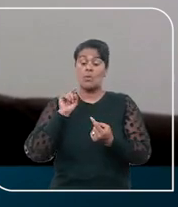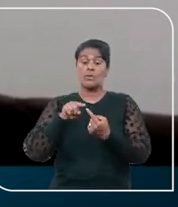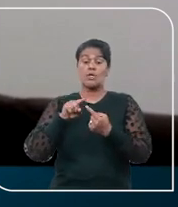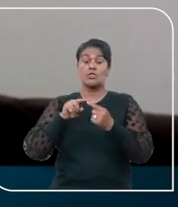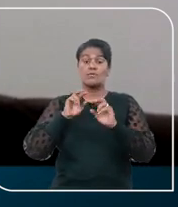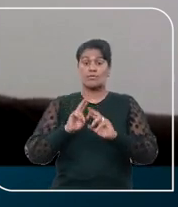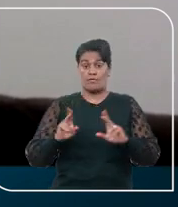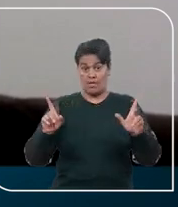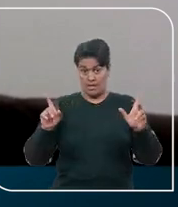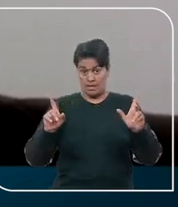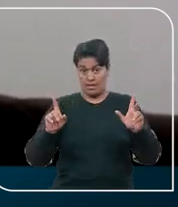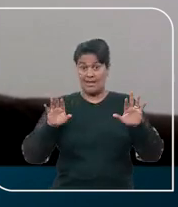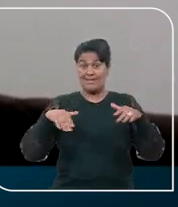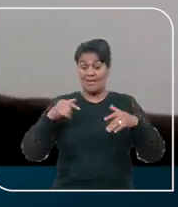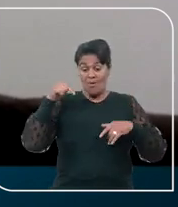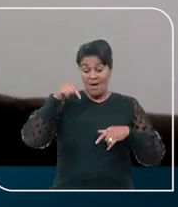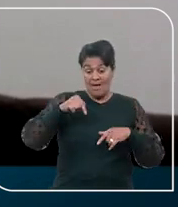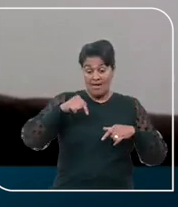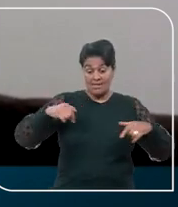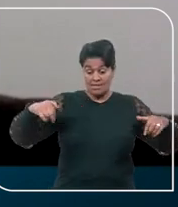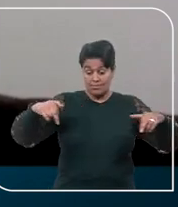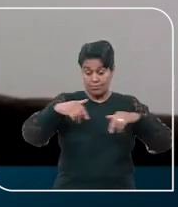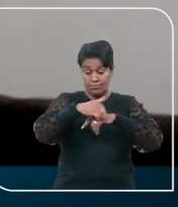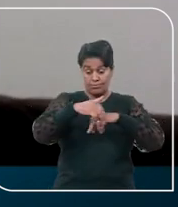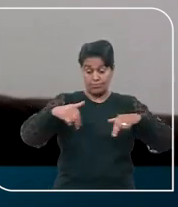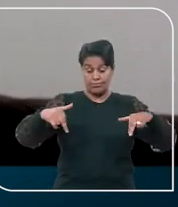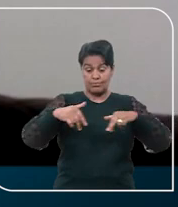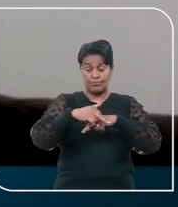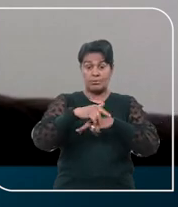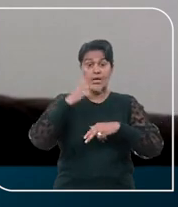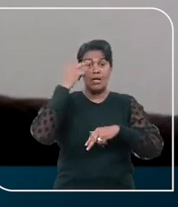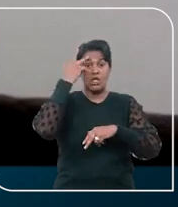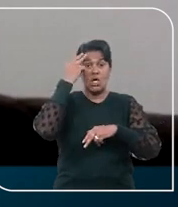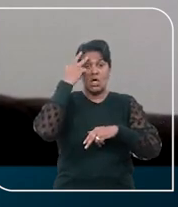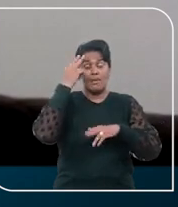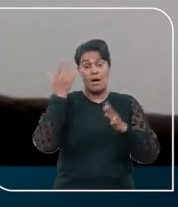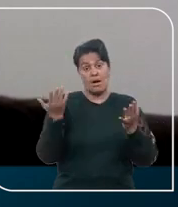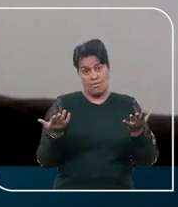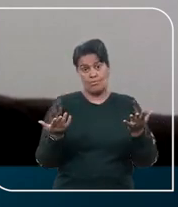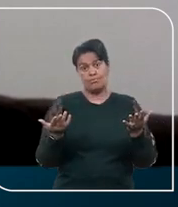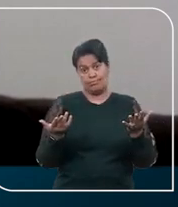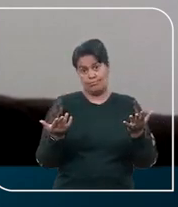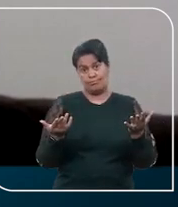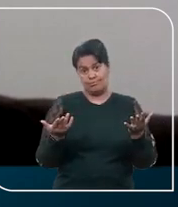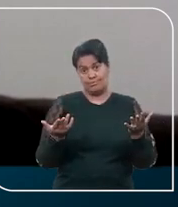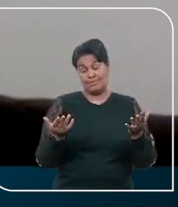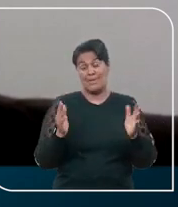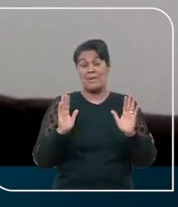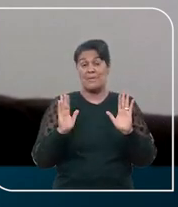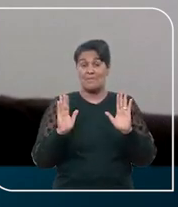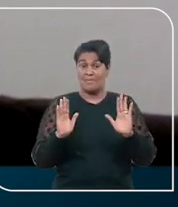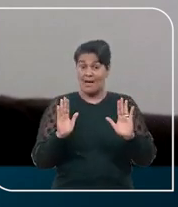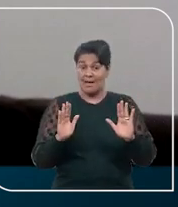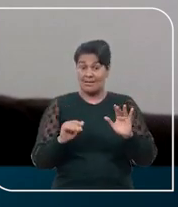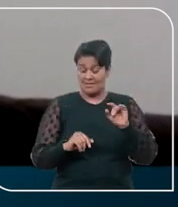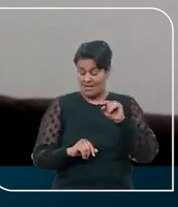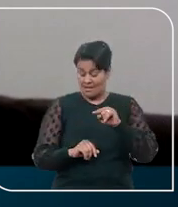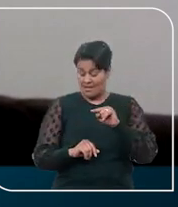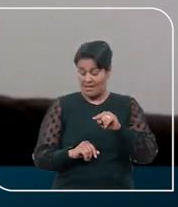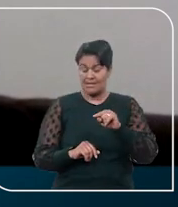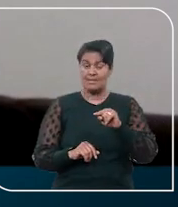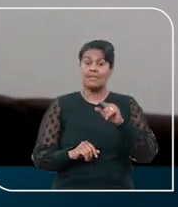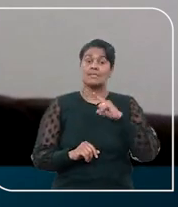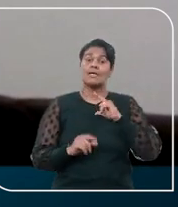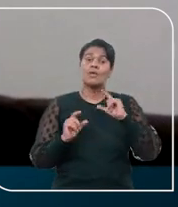uma área comum de uso exclusivo, área comum geral, parte acessória, unidade autônoma. mas exatamente entendo que o legislador